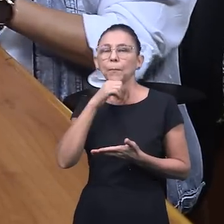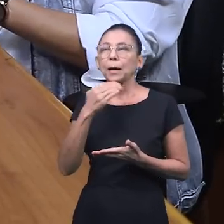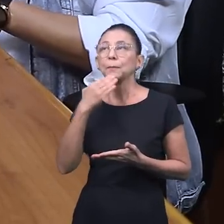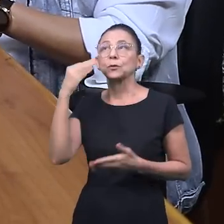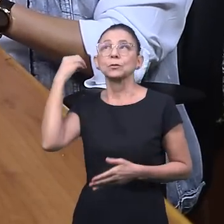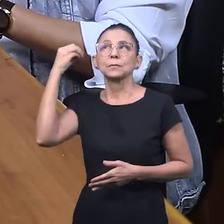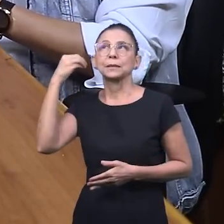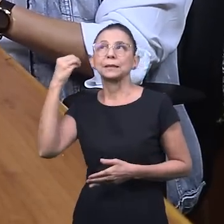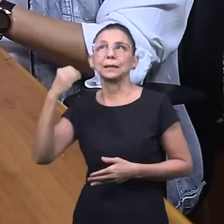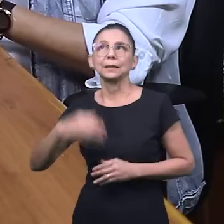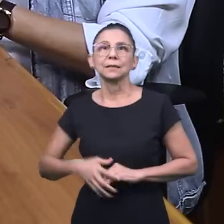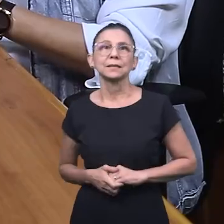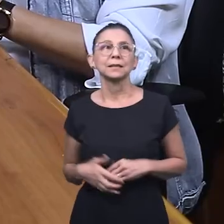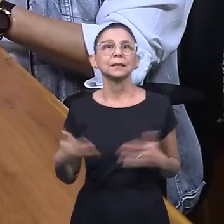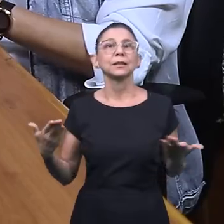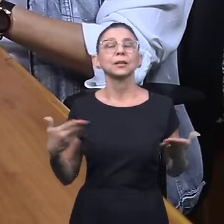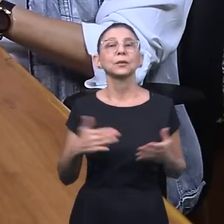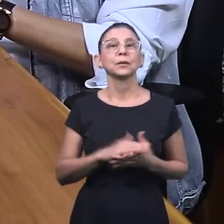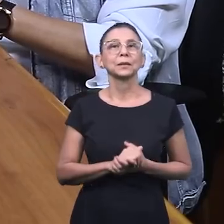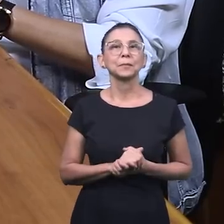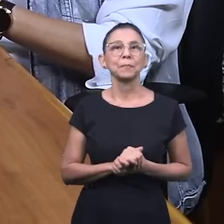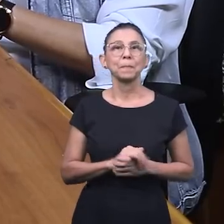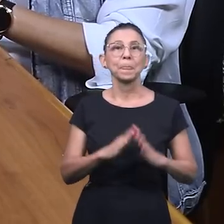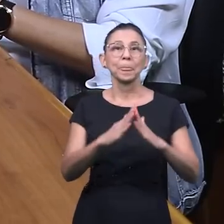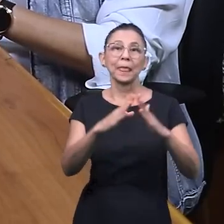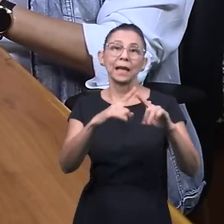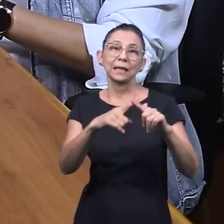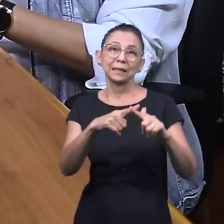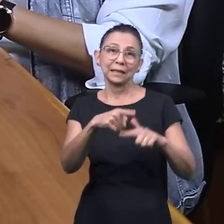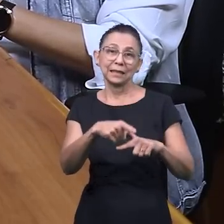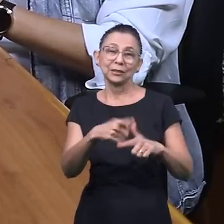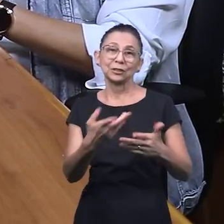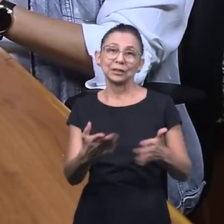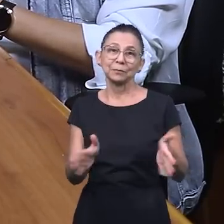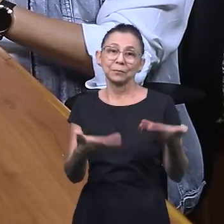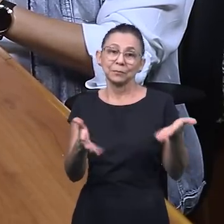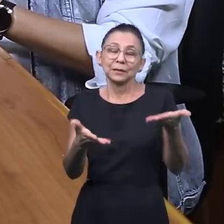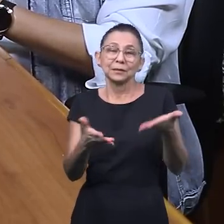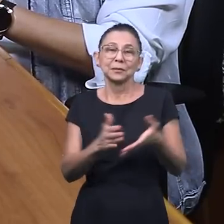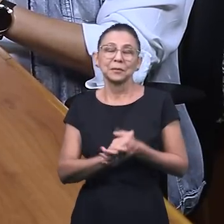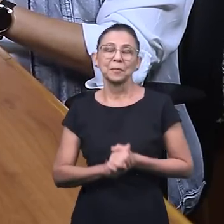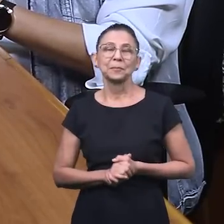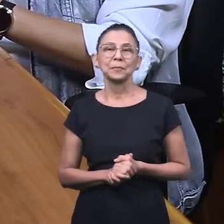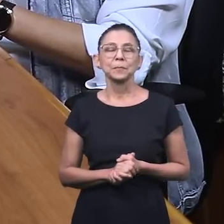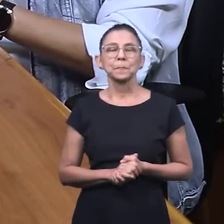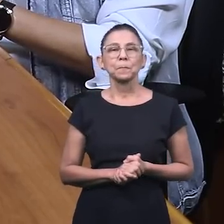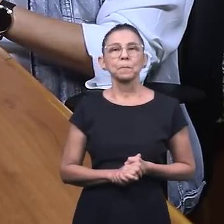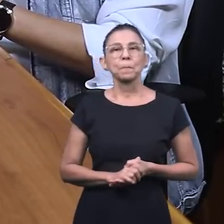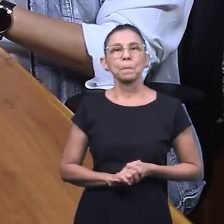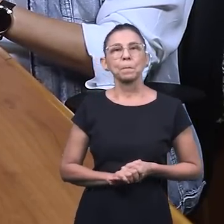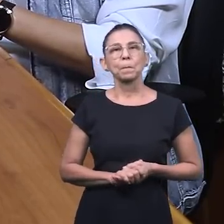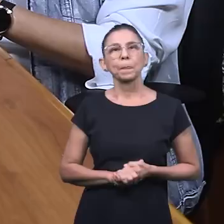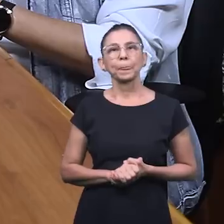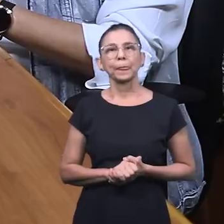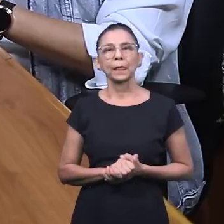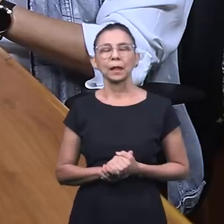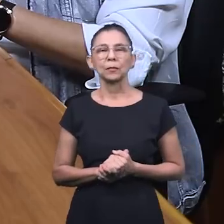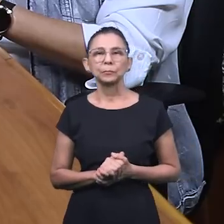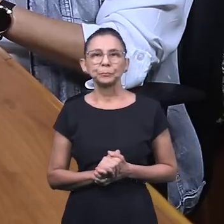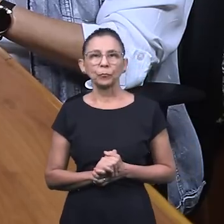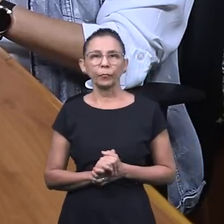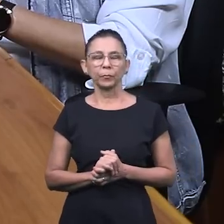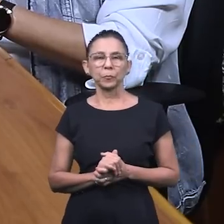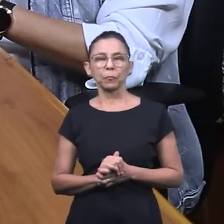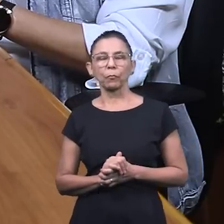Agora é o momento da igreja colocar em prática a experiência. Como foi? A igreja que meu pai está com o pastor lá em Piedade é uma igreja